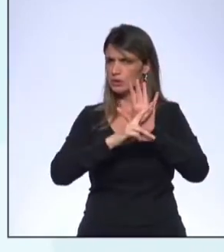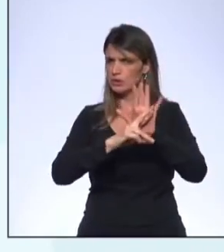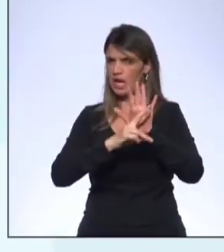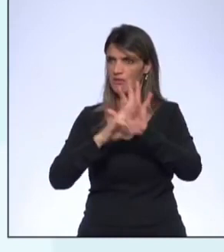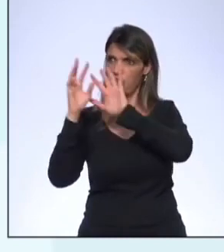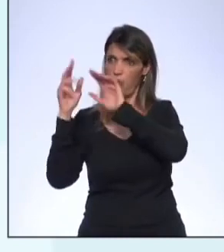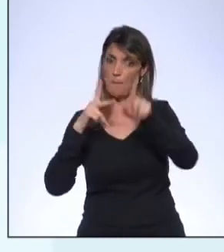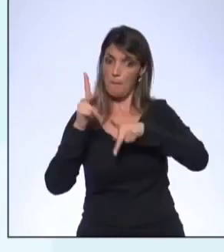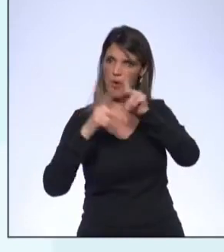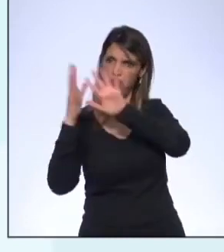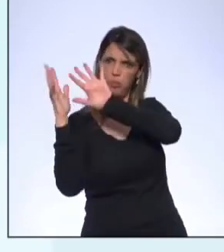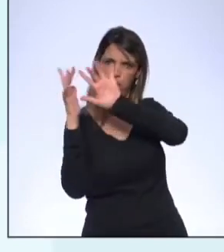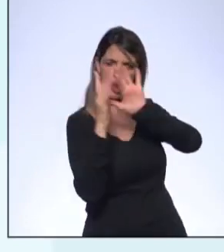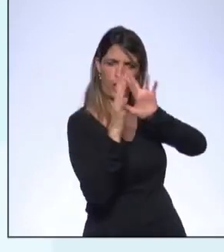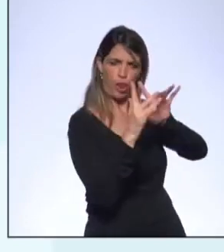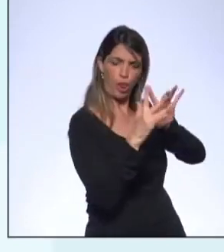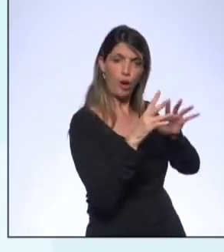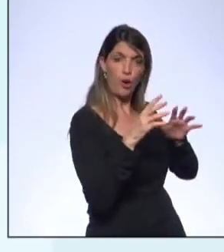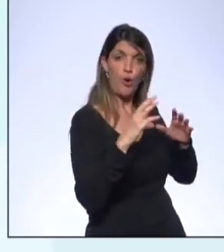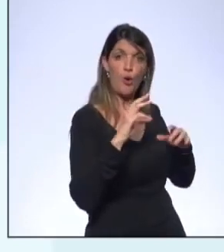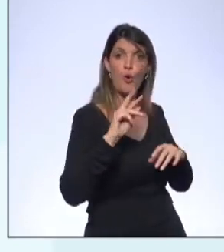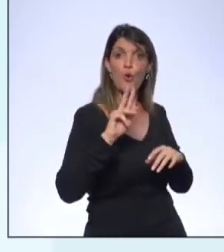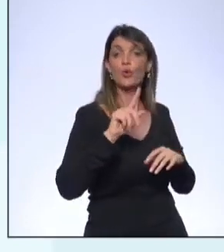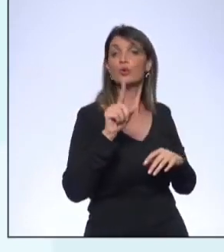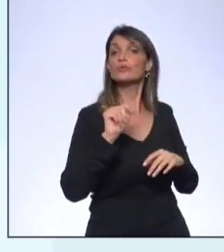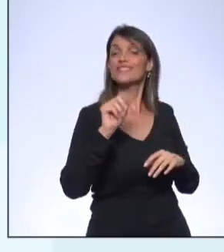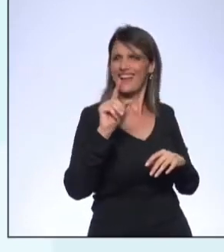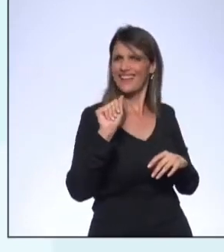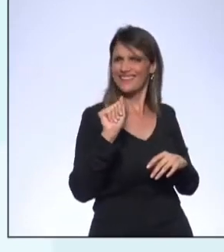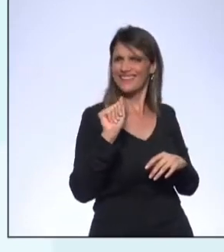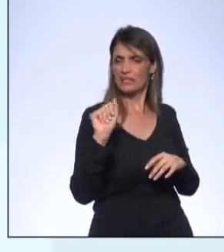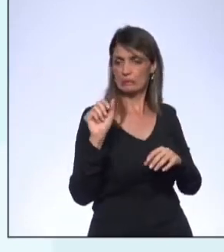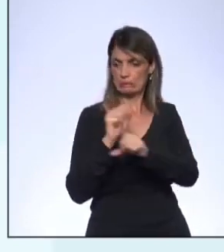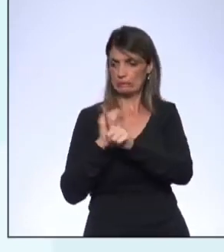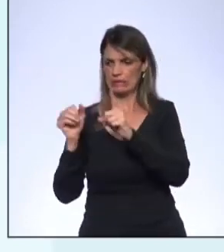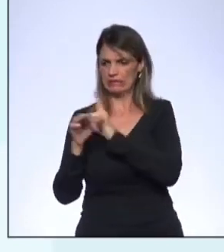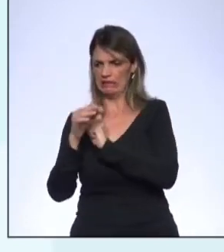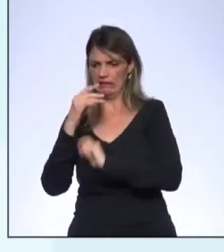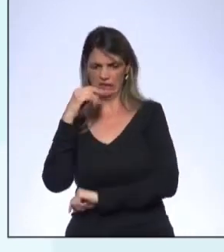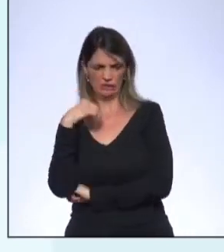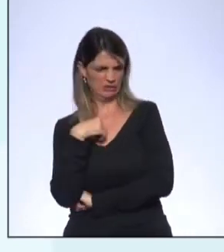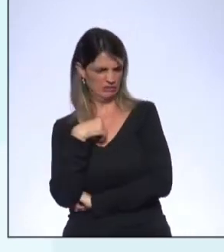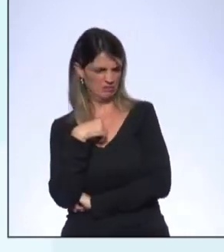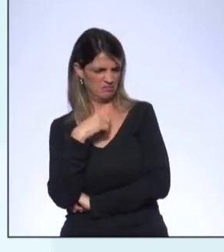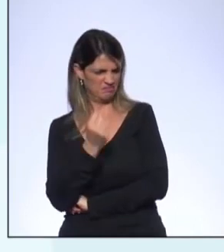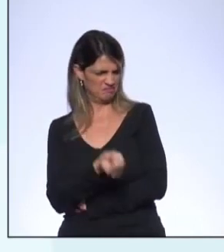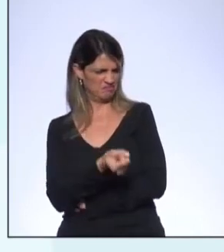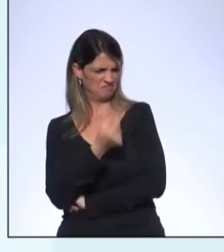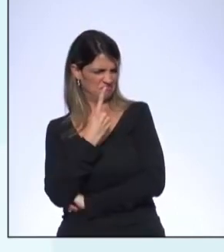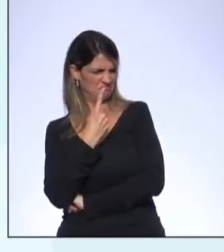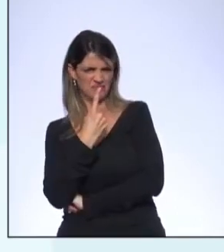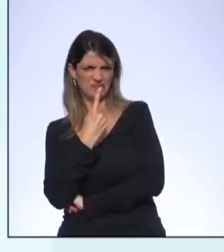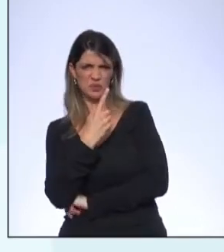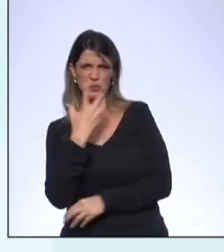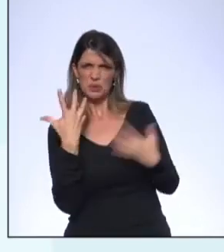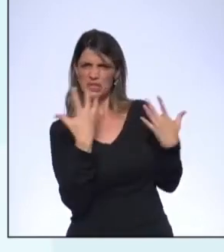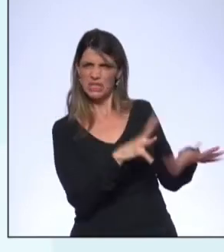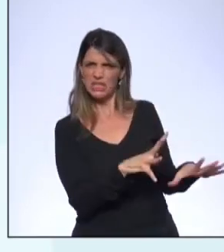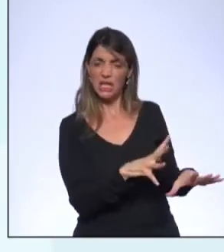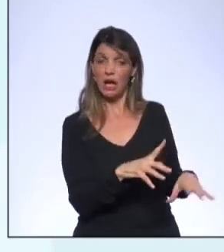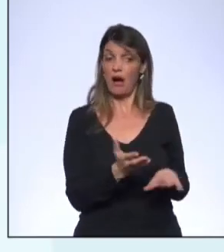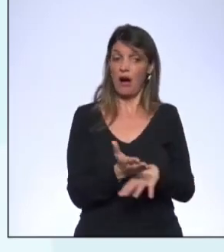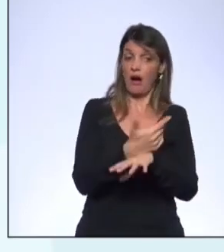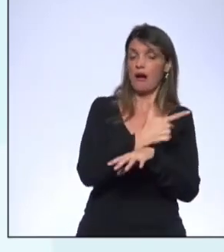e que fracassou, acabou ficando desmoralizada na sociedade, né? Então, antes eles exerciam um poder político, um